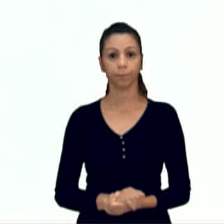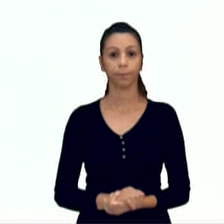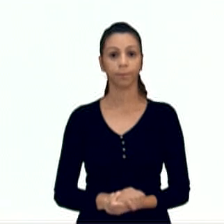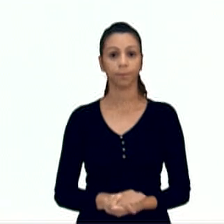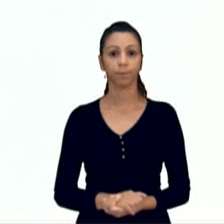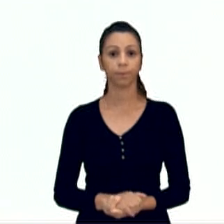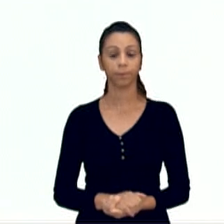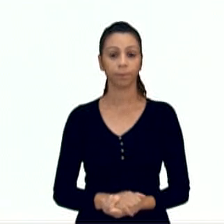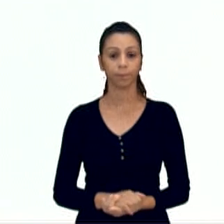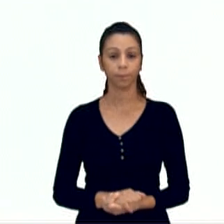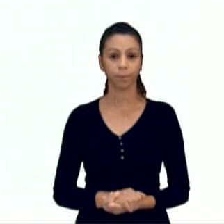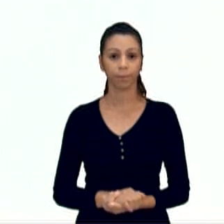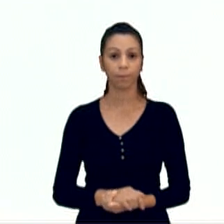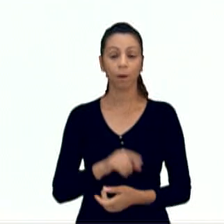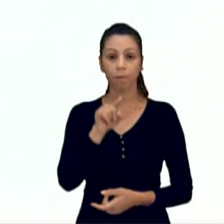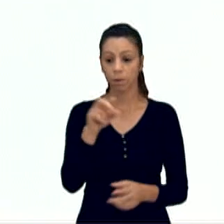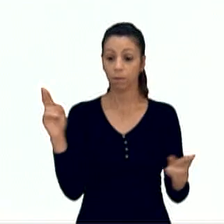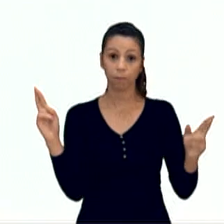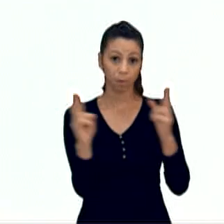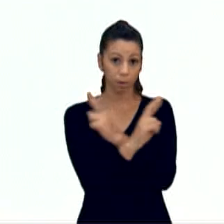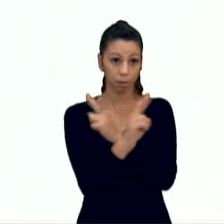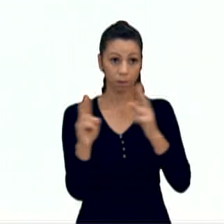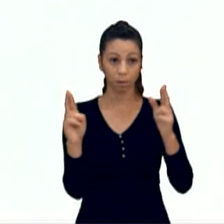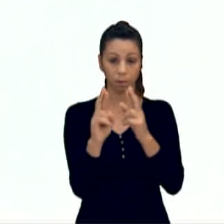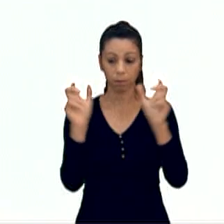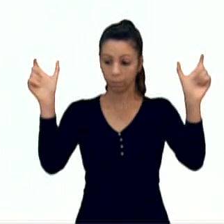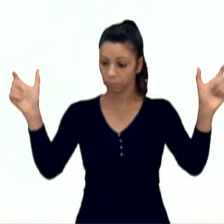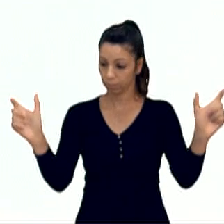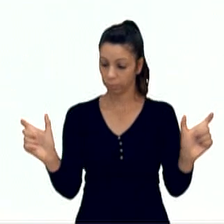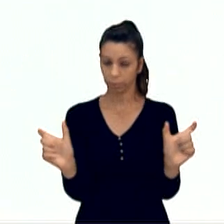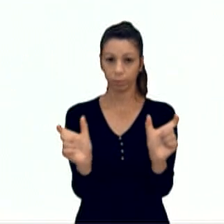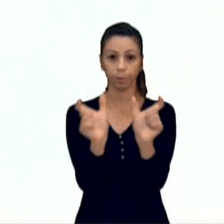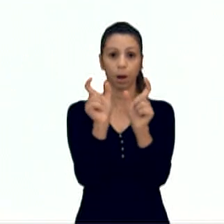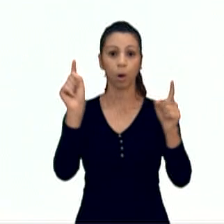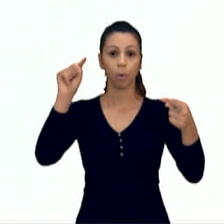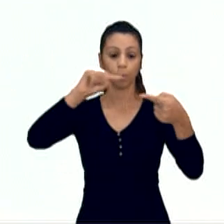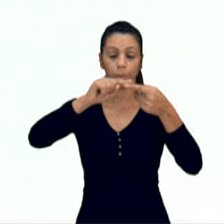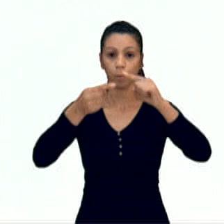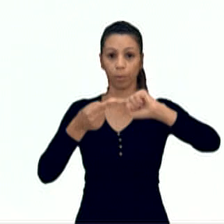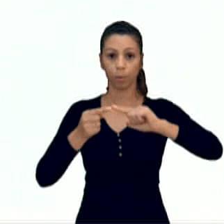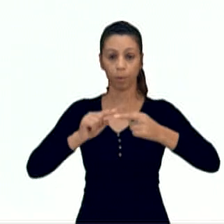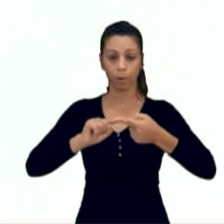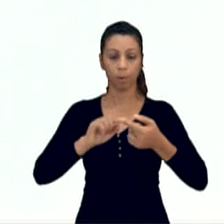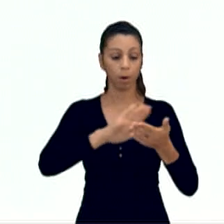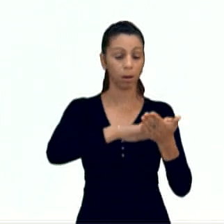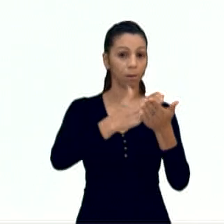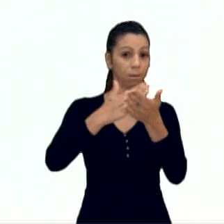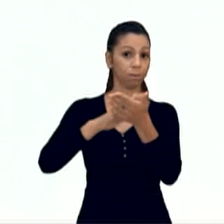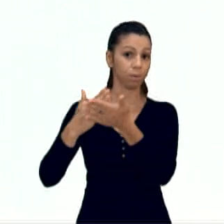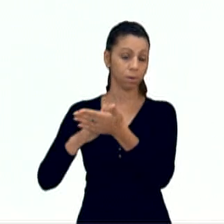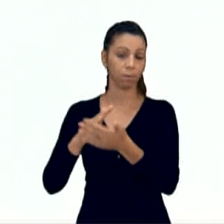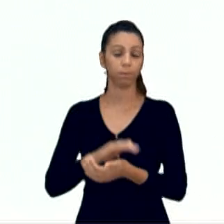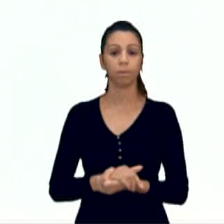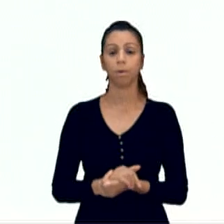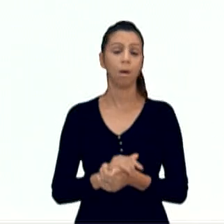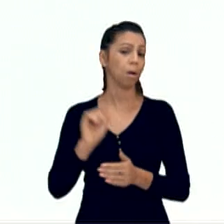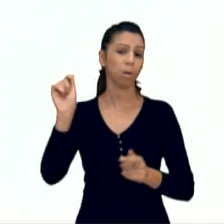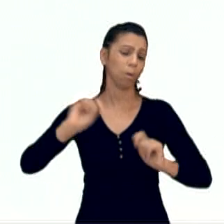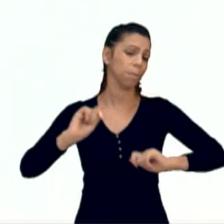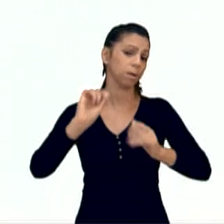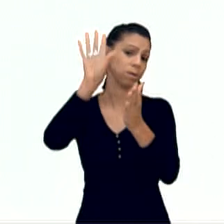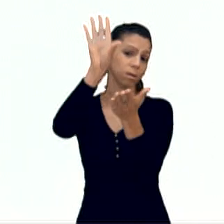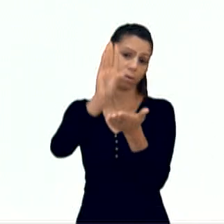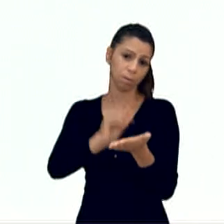their definitions. Vocês vão relacionar a coluna dos verbos com a tradução deles. Gente, não precisa copiar no caderno,